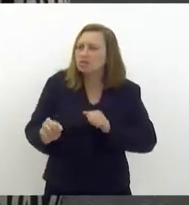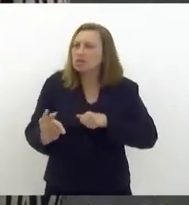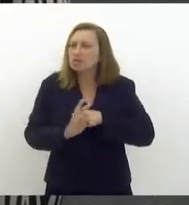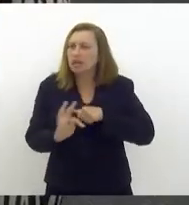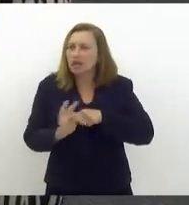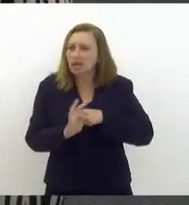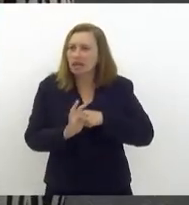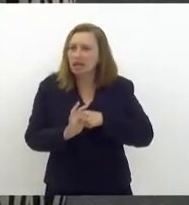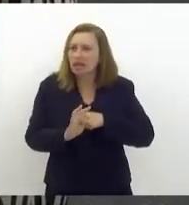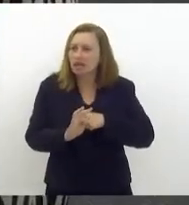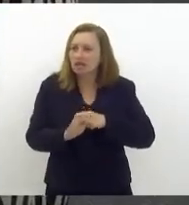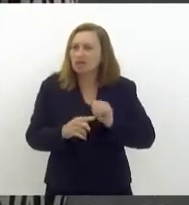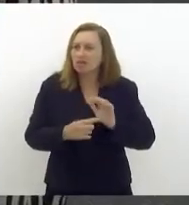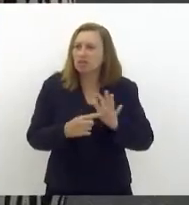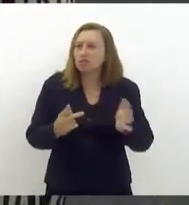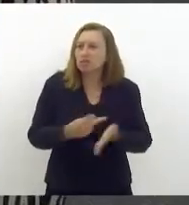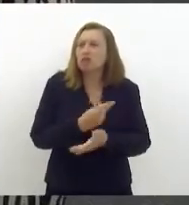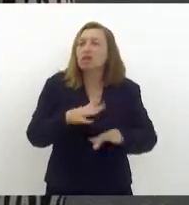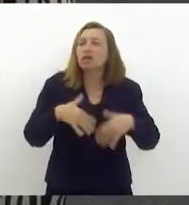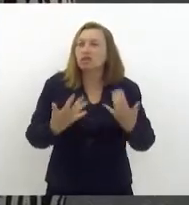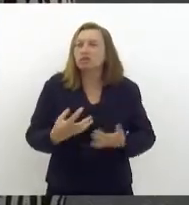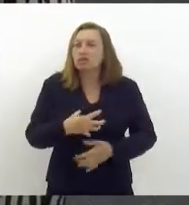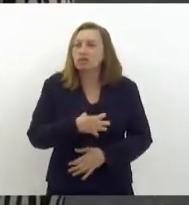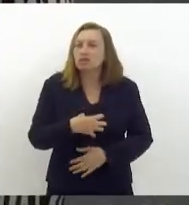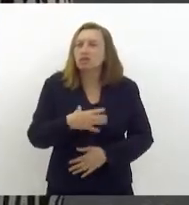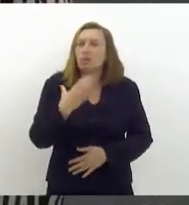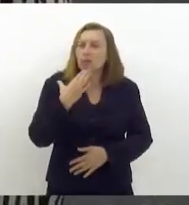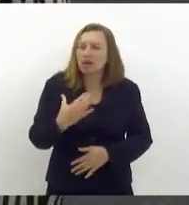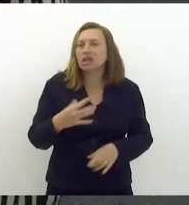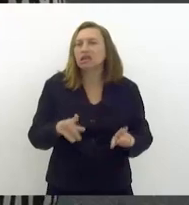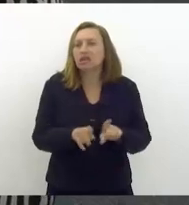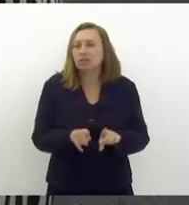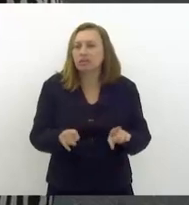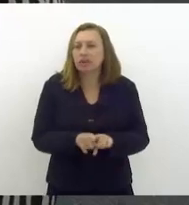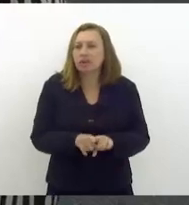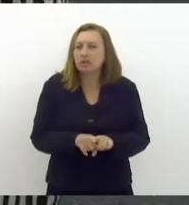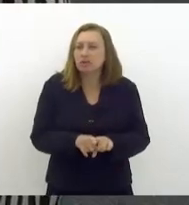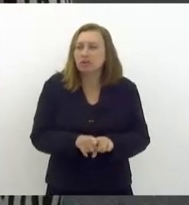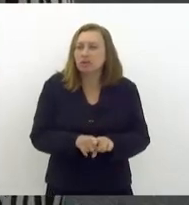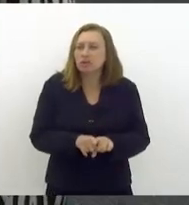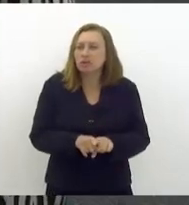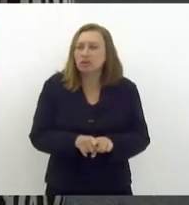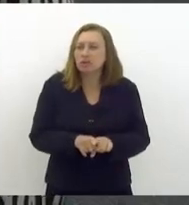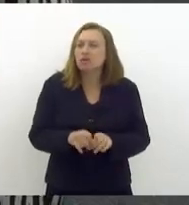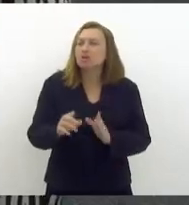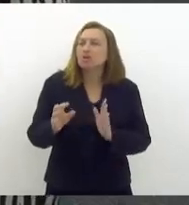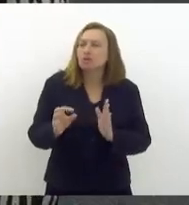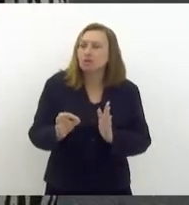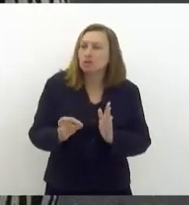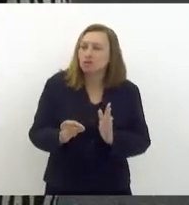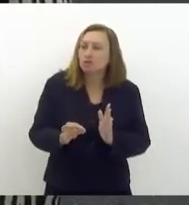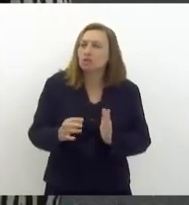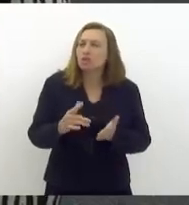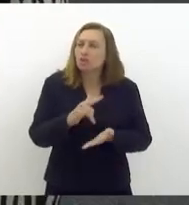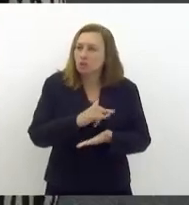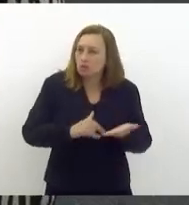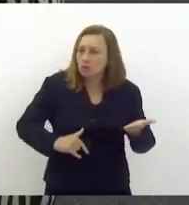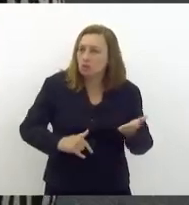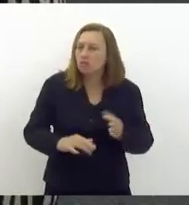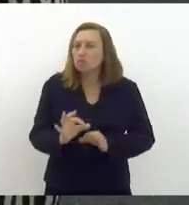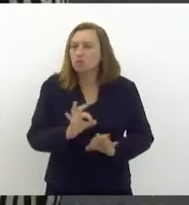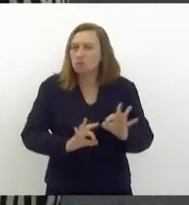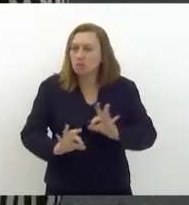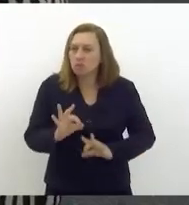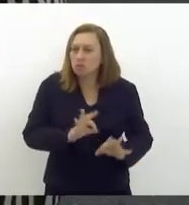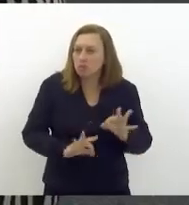justifique o que está colocado Então nesse sentido eu pedi também para subscrever o documento elaborado